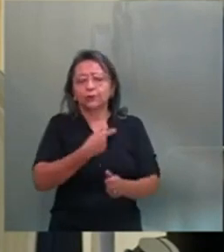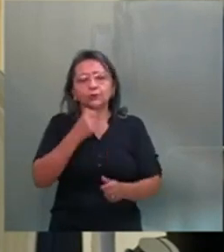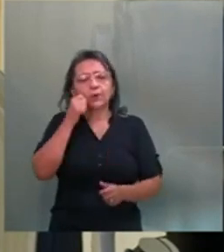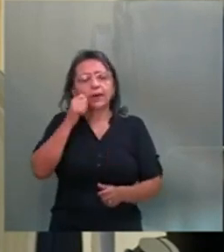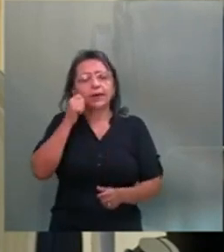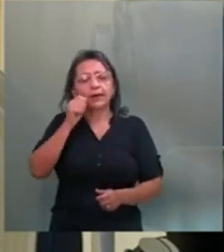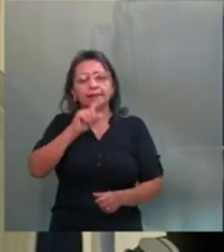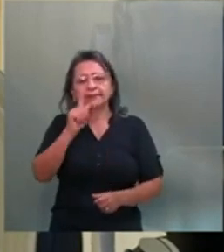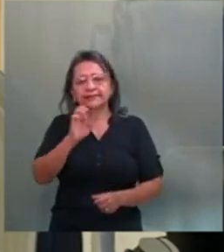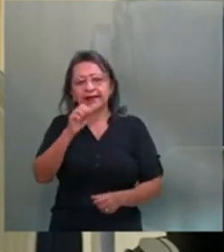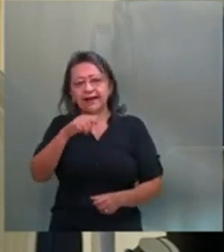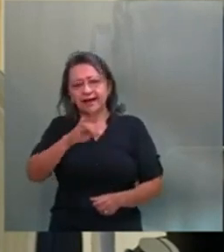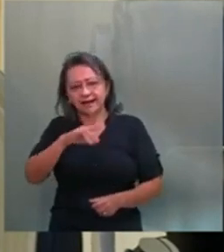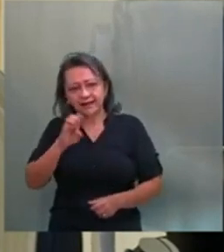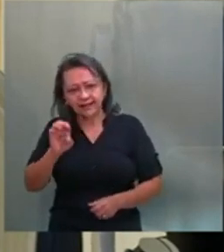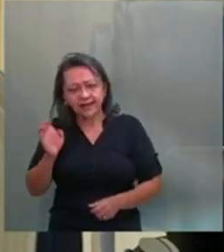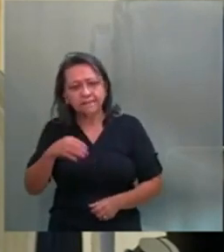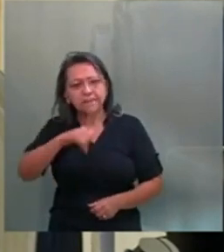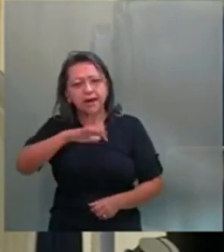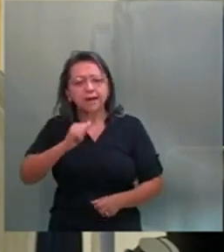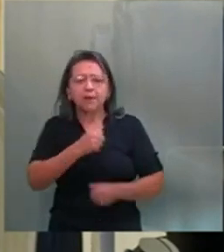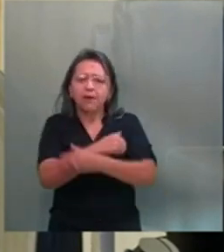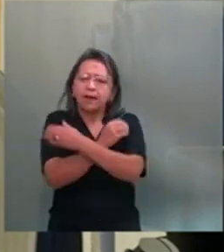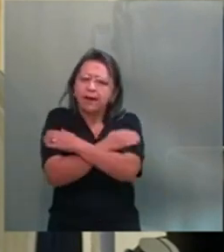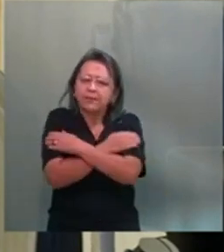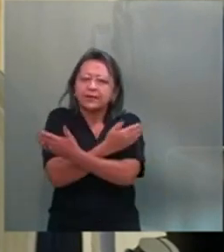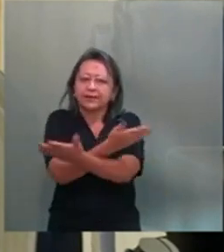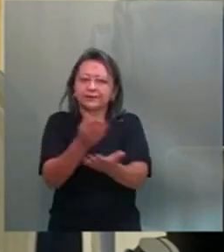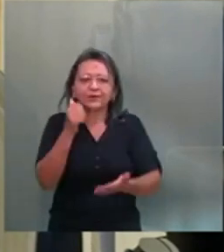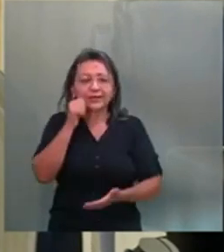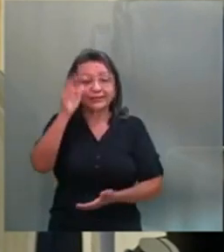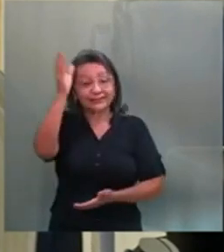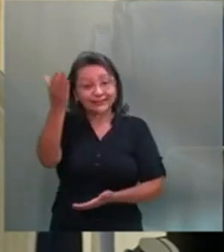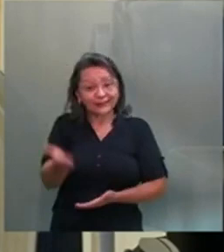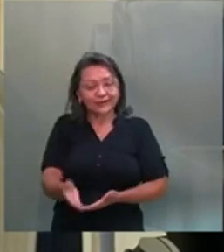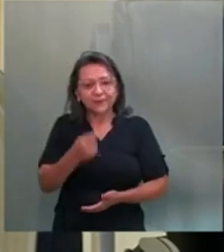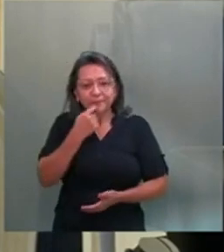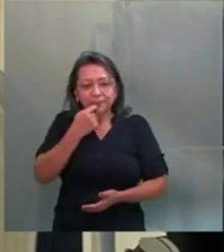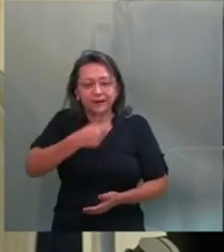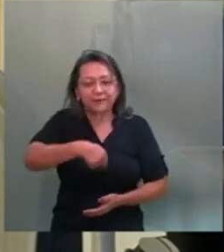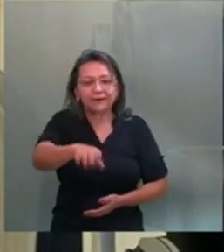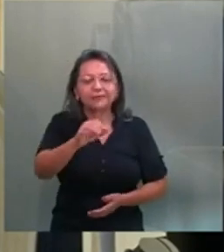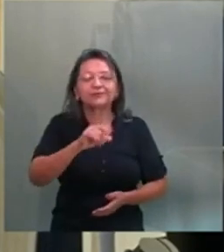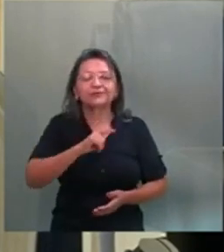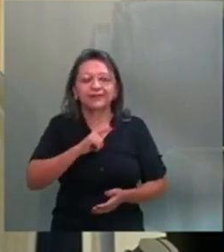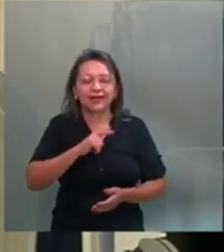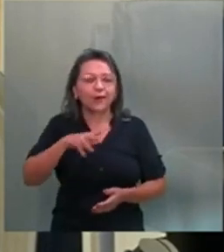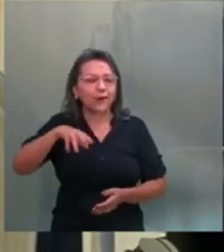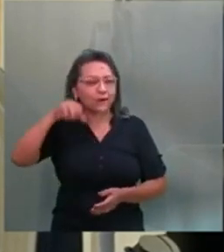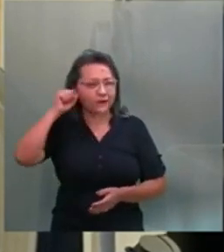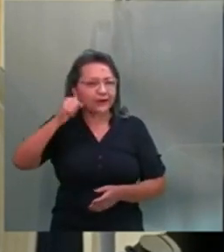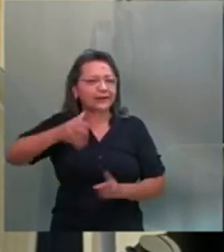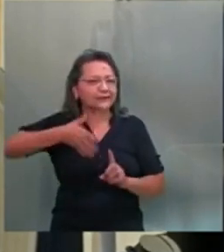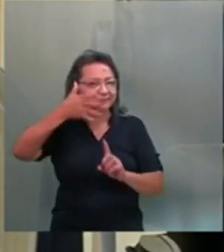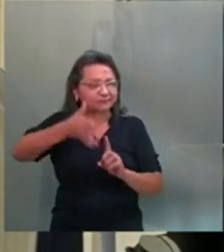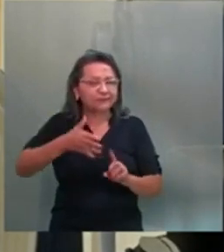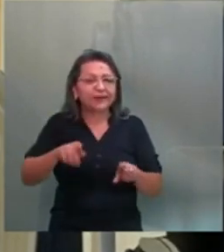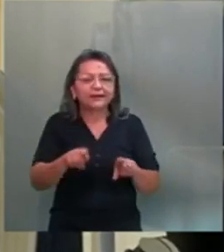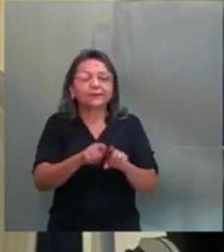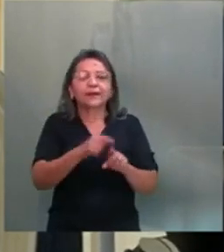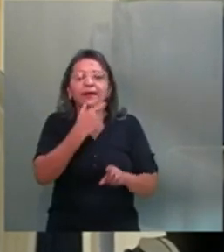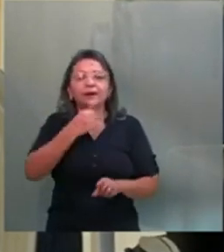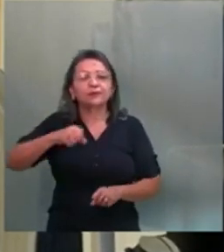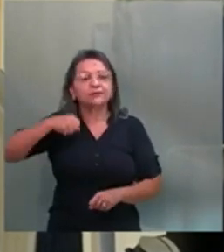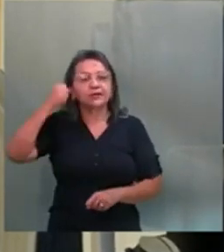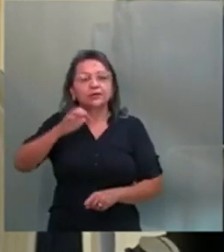Zenaide Maia, meu abraço à senhora, daqui a pouquinho teremos o prazer de ouvi-la. Também ao senador